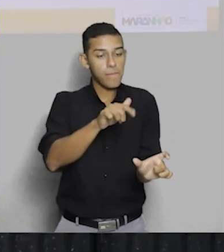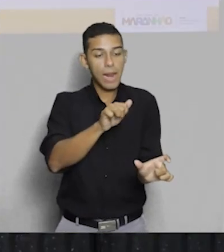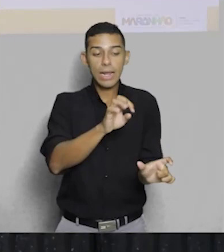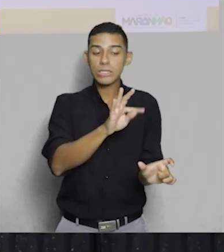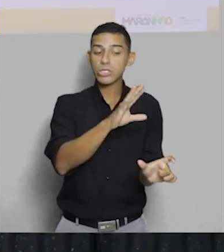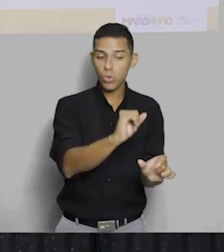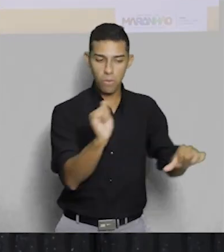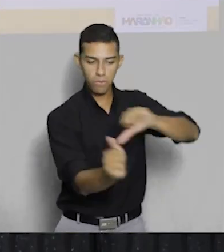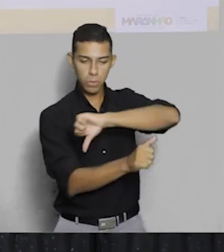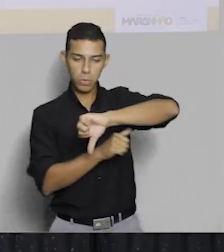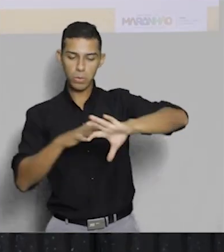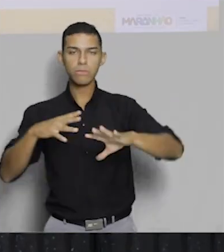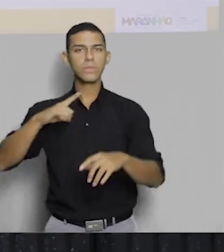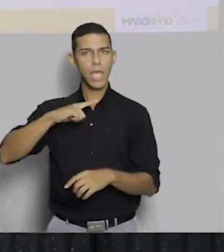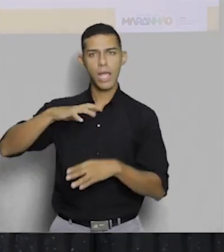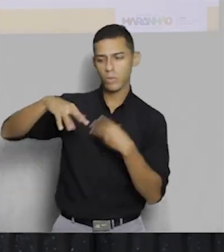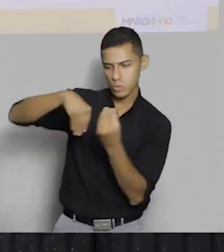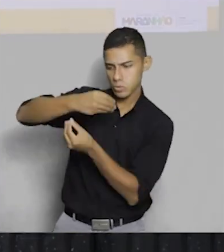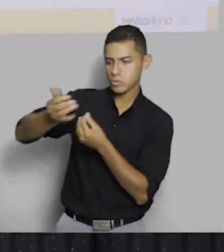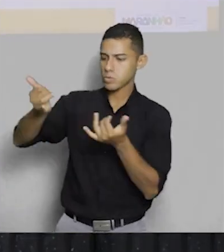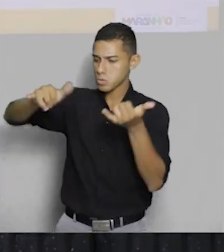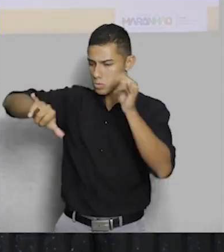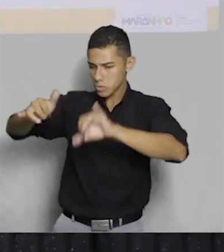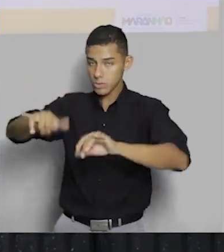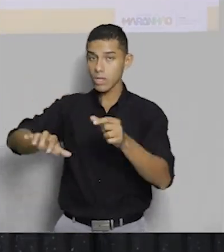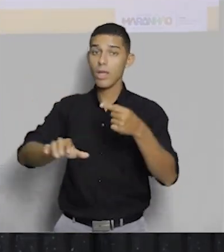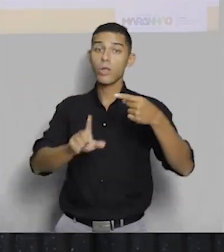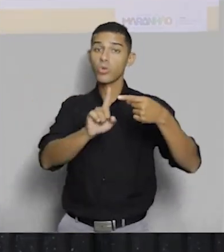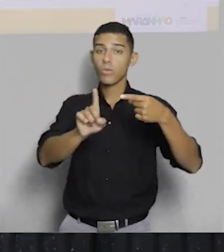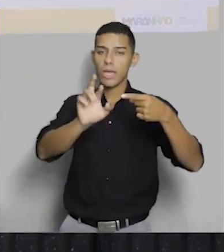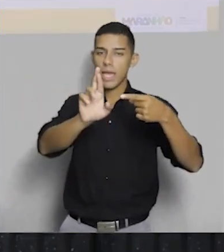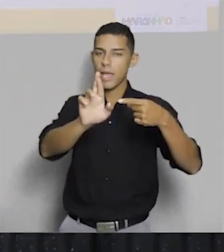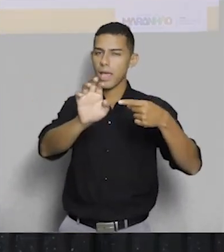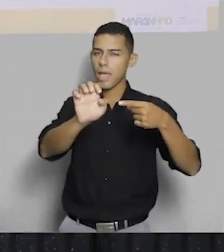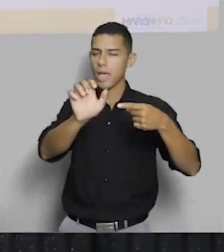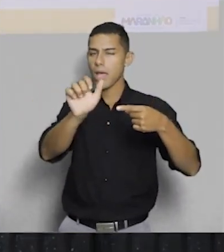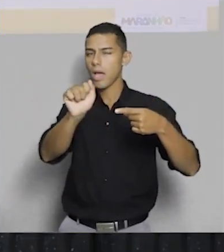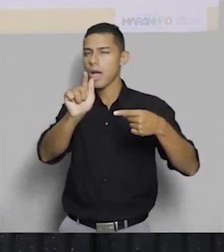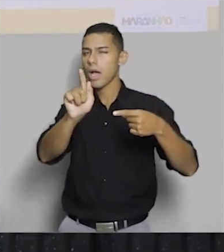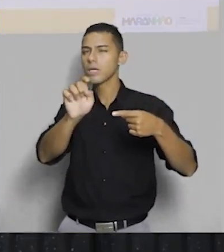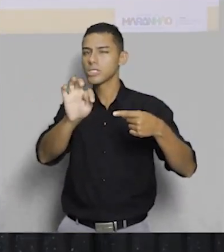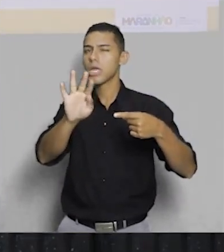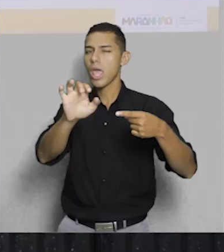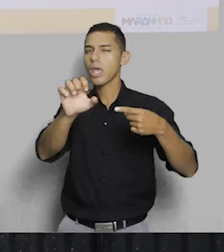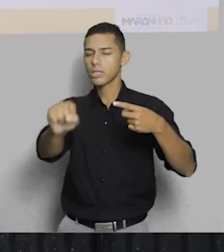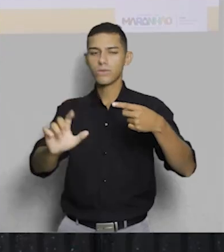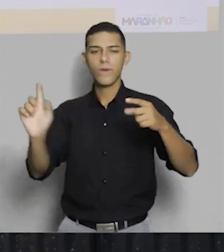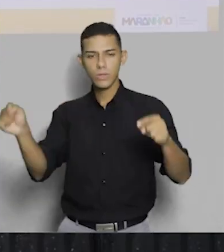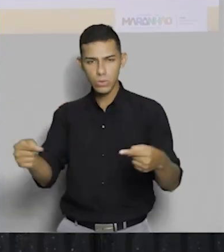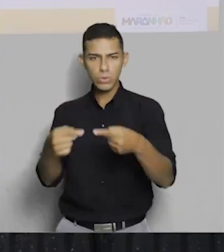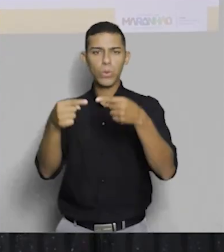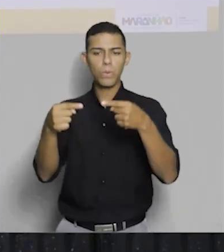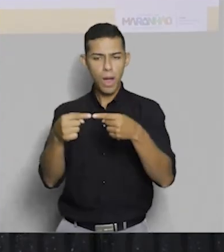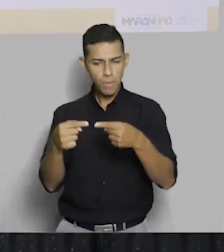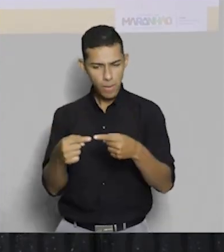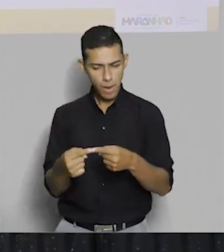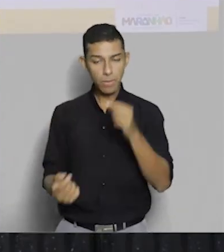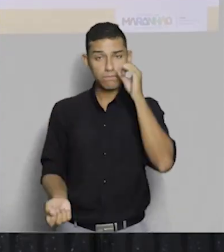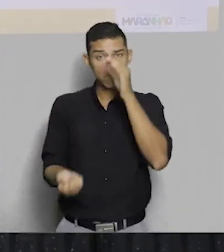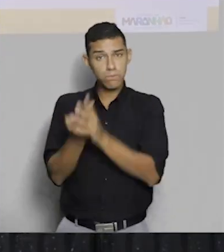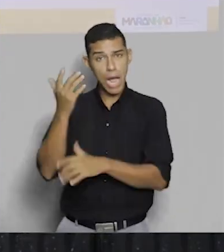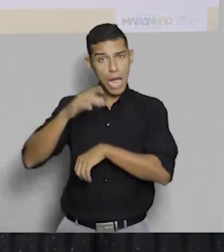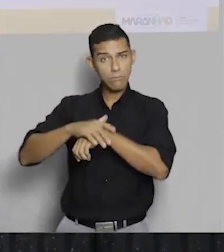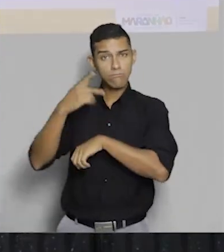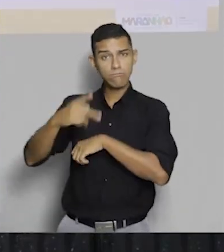ter substâncias que vamos chamar de reagentes, que vão se recombinar, gerando produtos. Então, eu